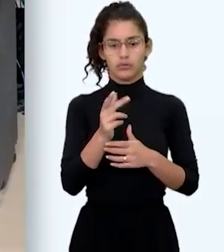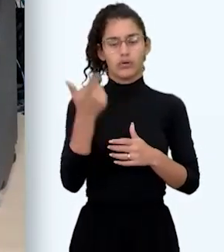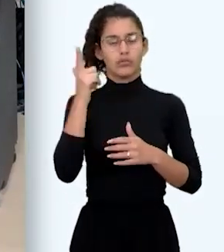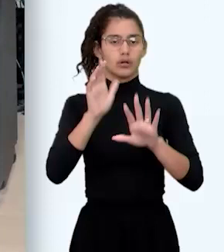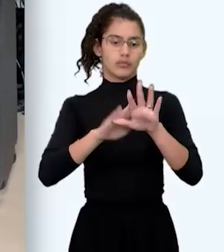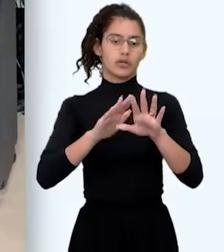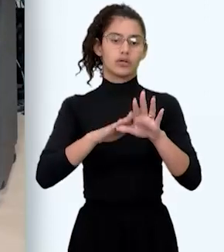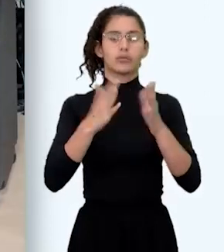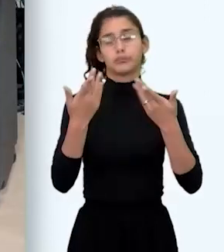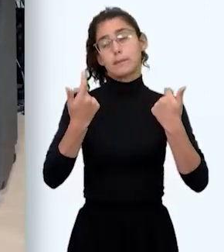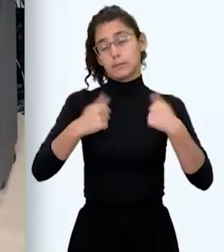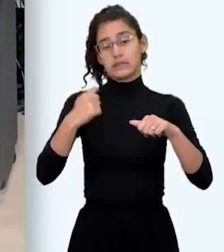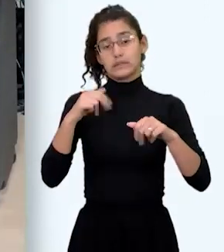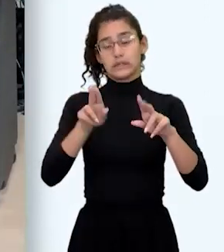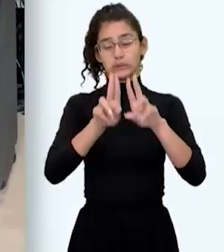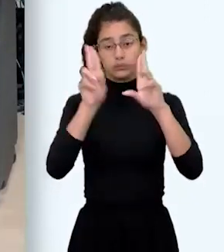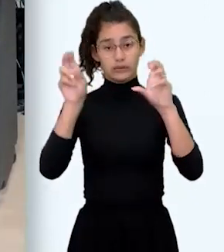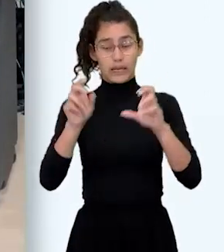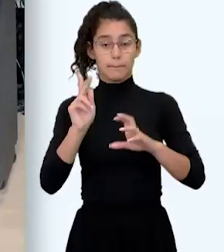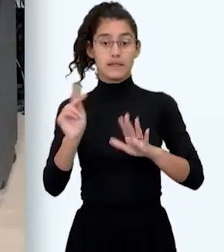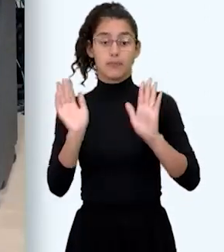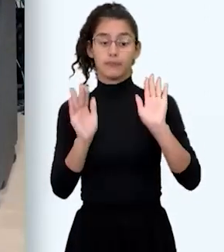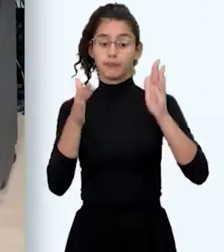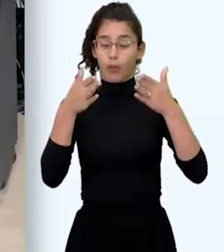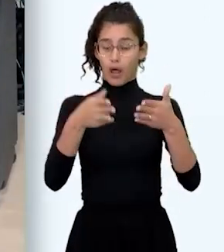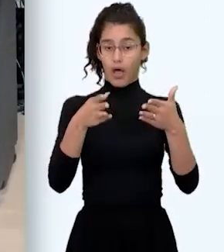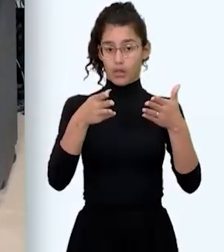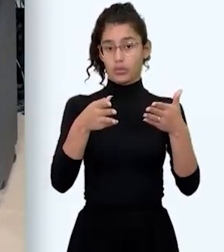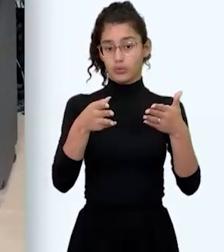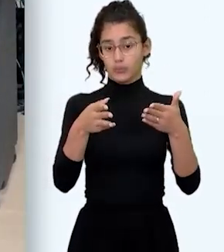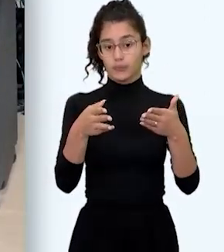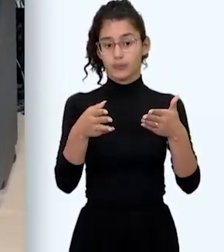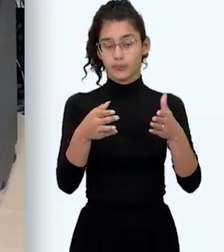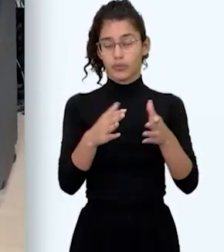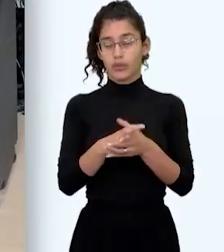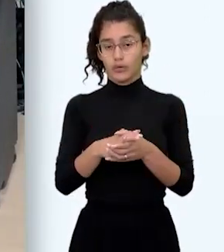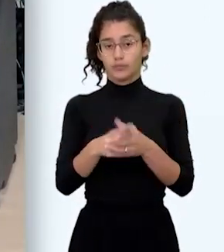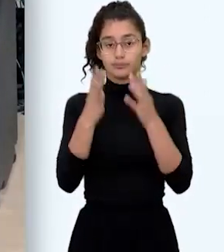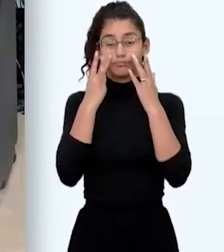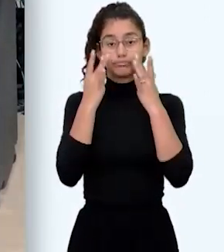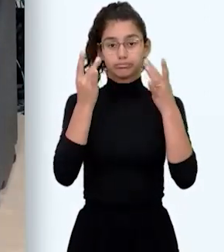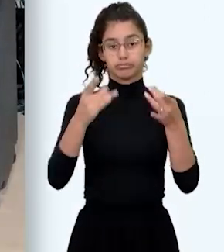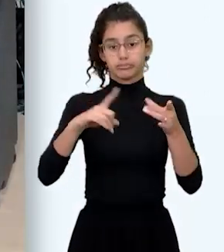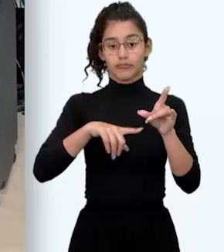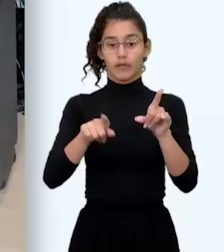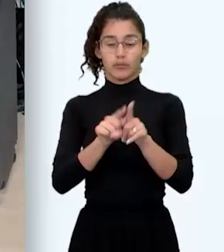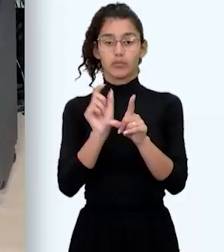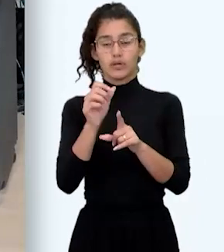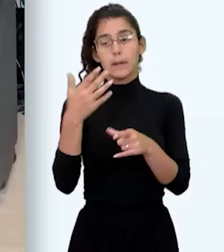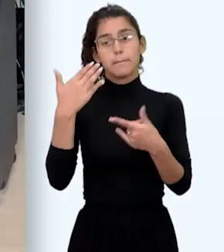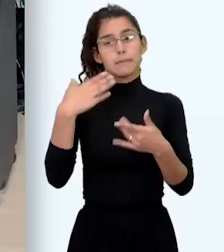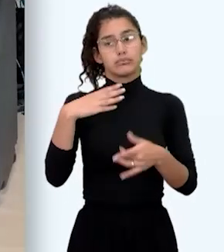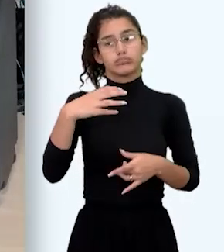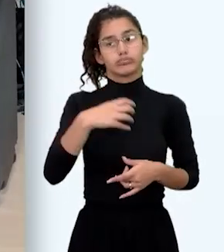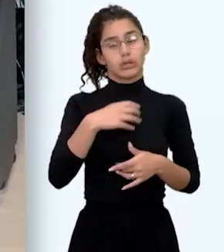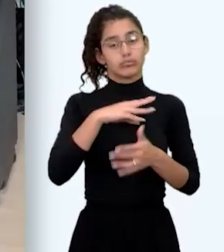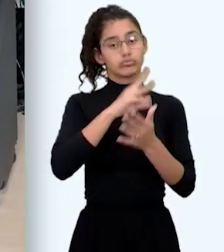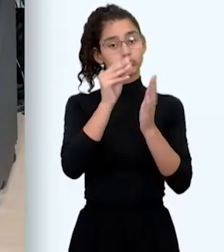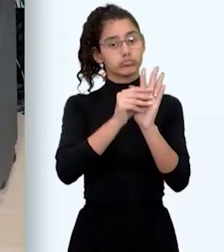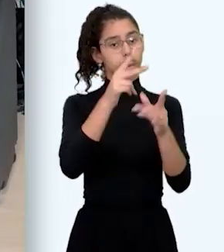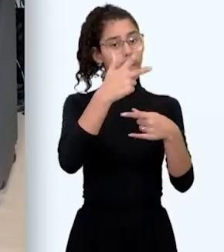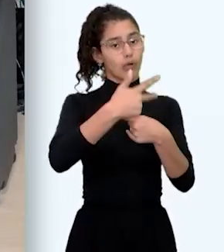esses efeitos, então é sempre estar esperto e ligado, assim, ao que você vai inserir no seu